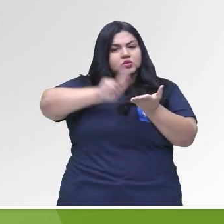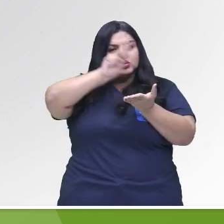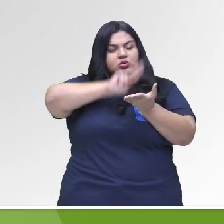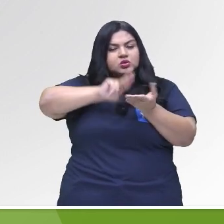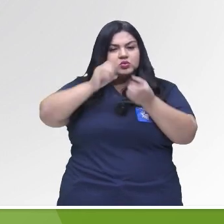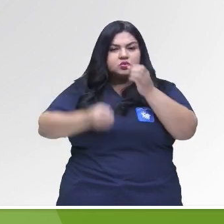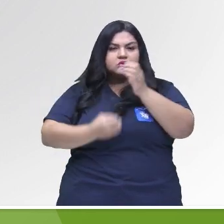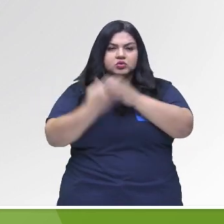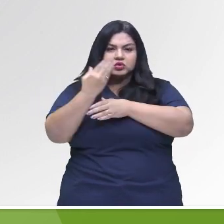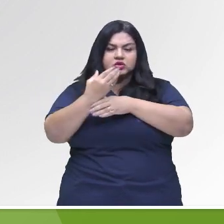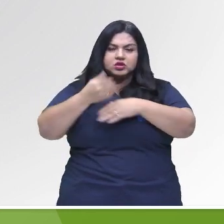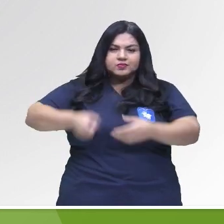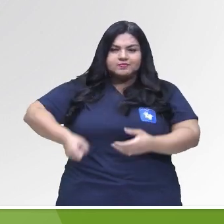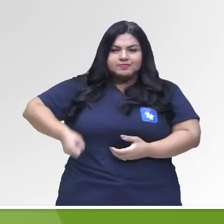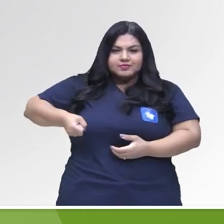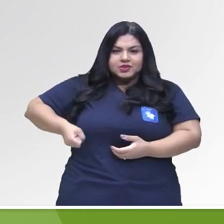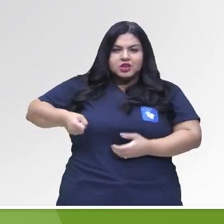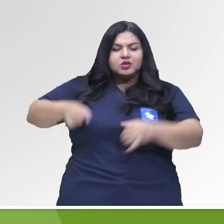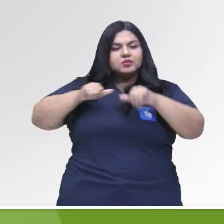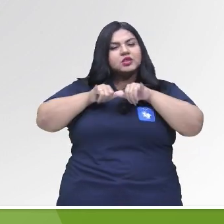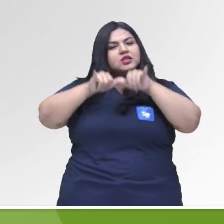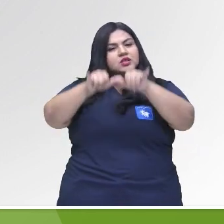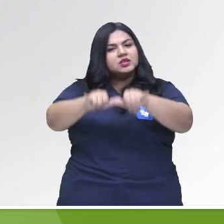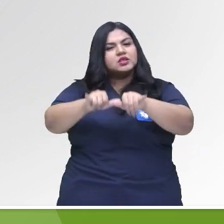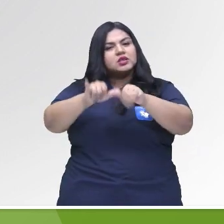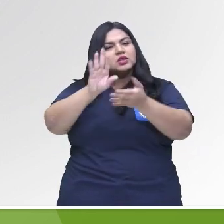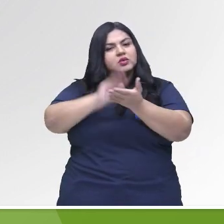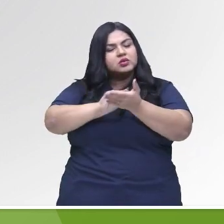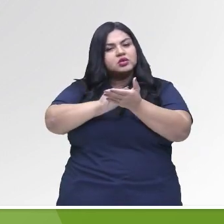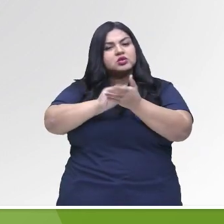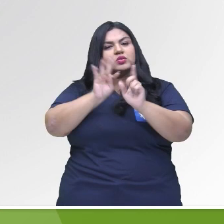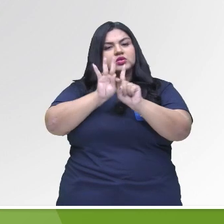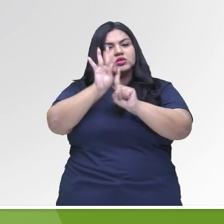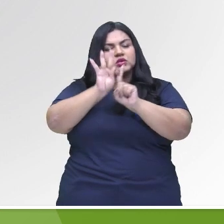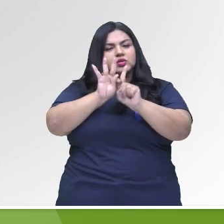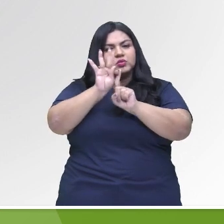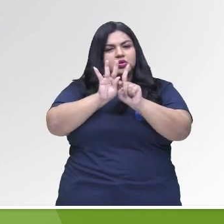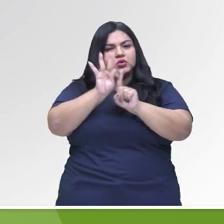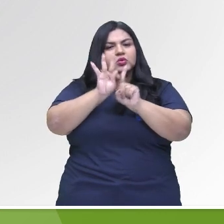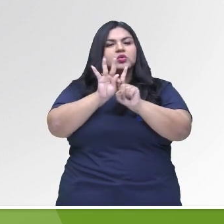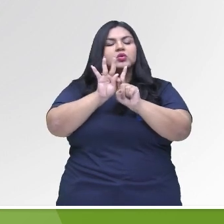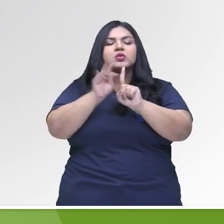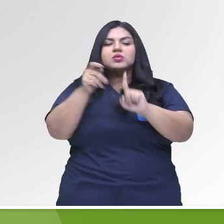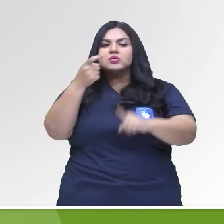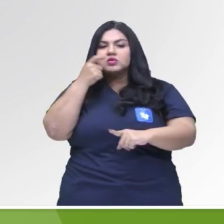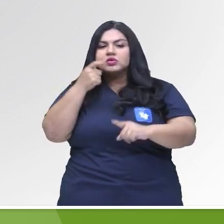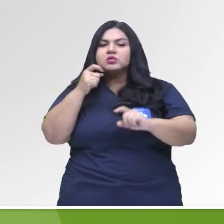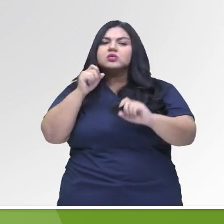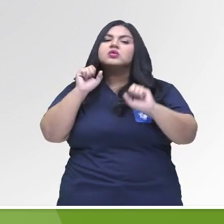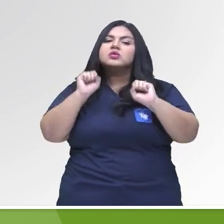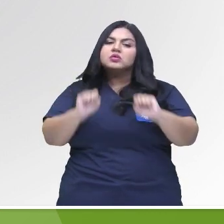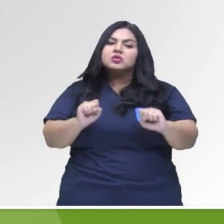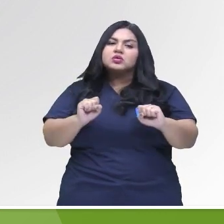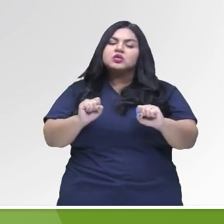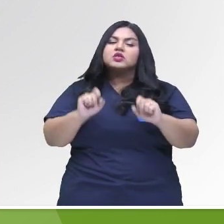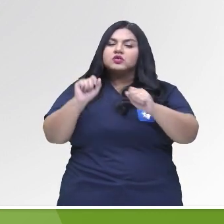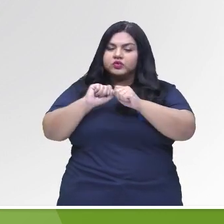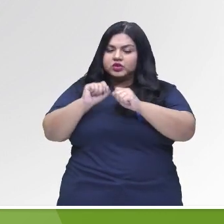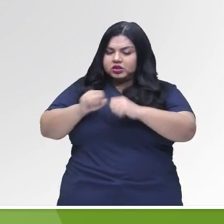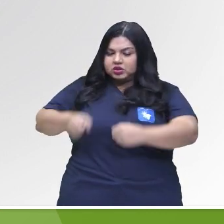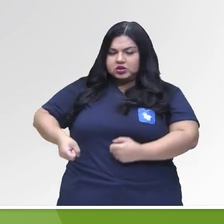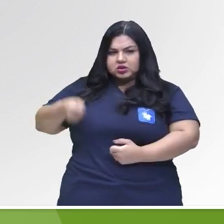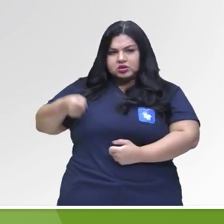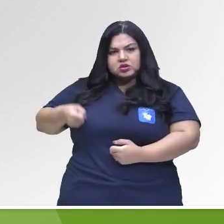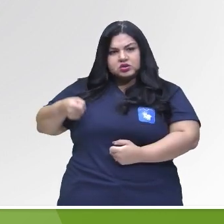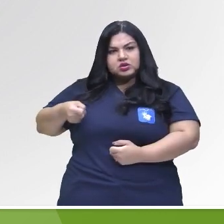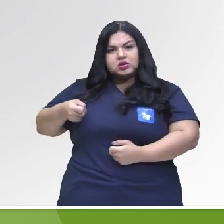e produção dessas sacolas é um polímero do tipo termoplástico. Ou seja, ela é feita, né,